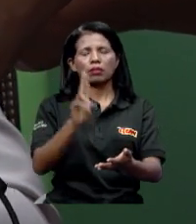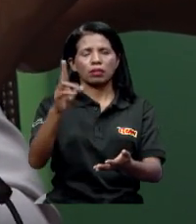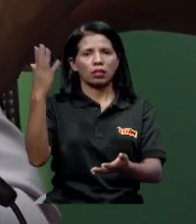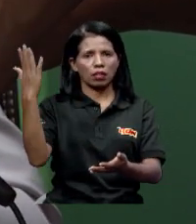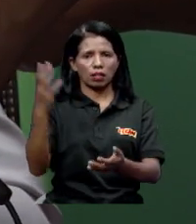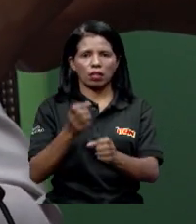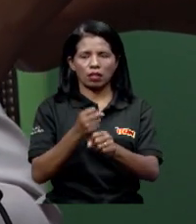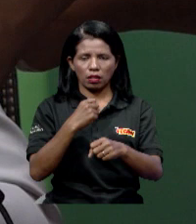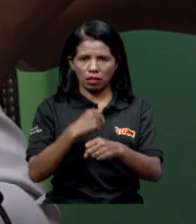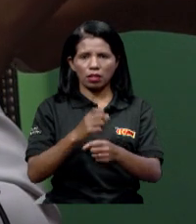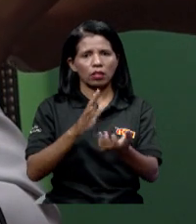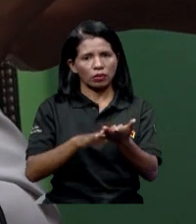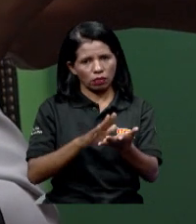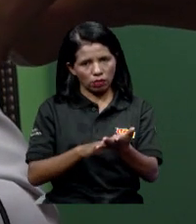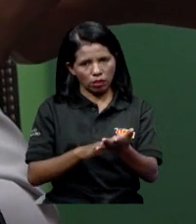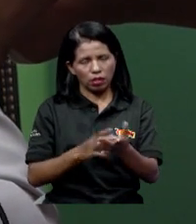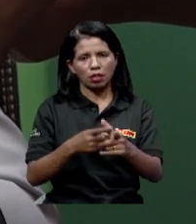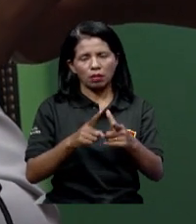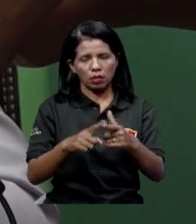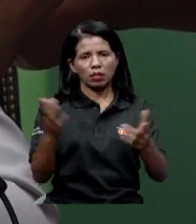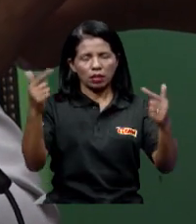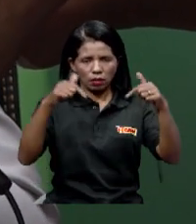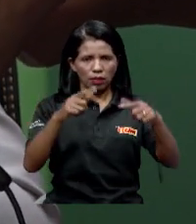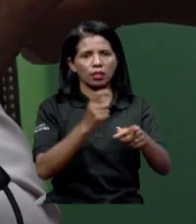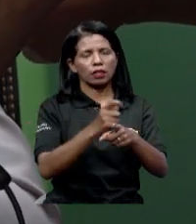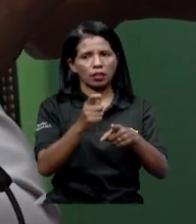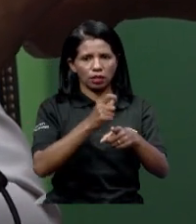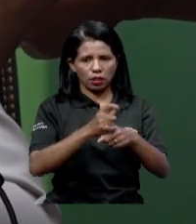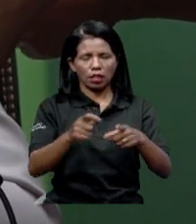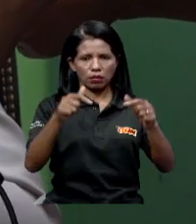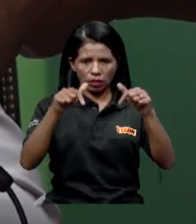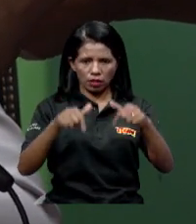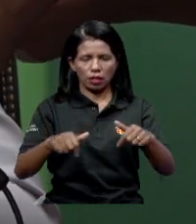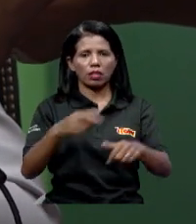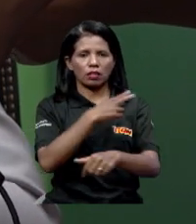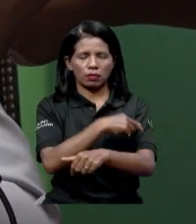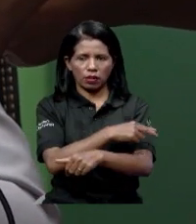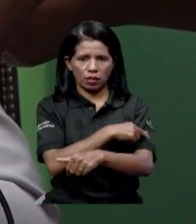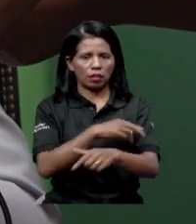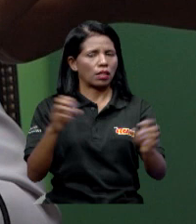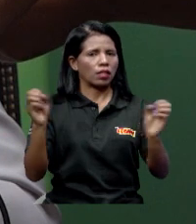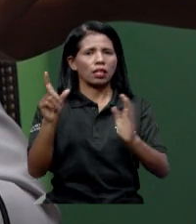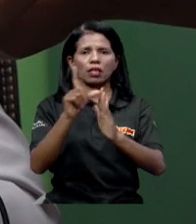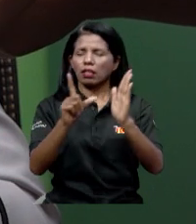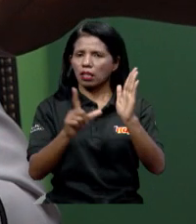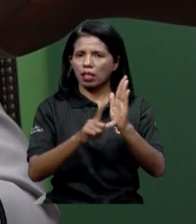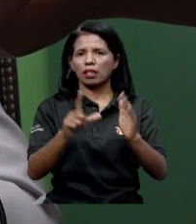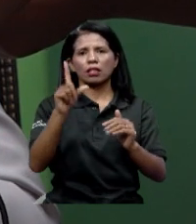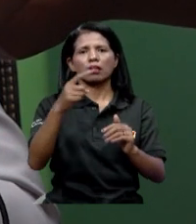nia escola ba e ne mai prática ne estagiário ne prática ne be la ia leire maka